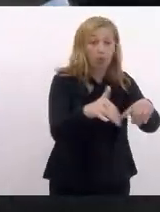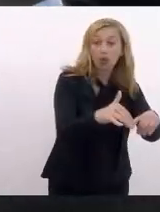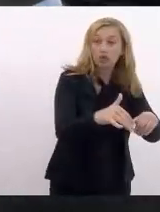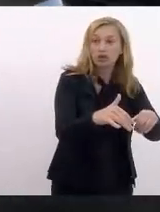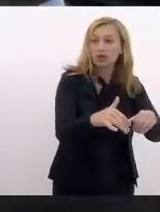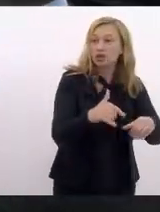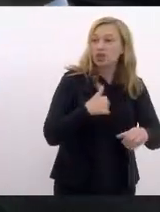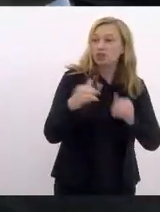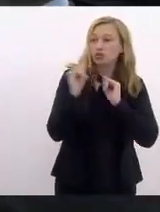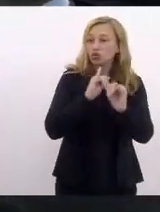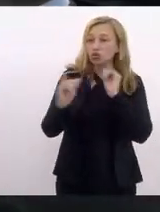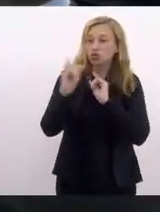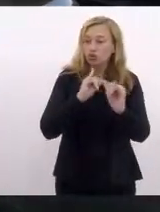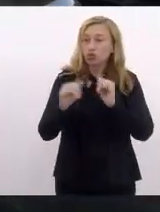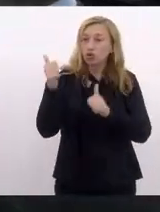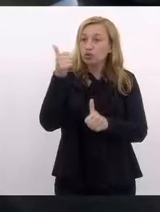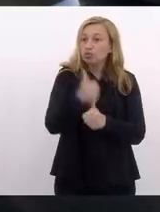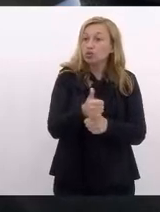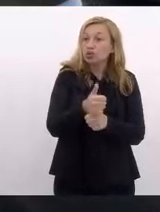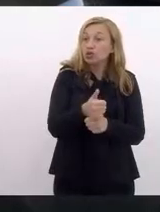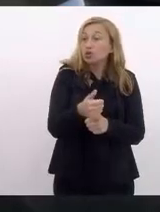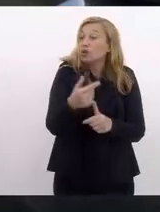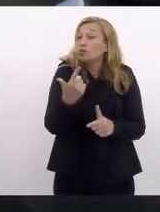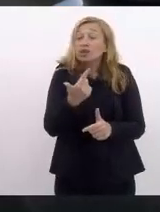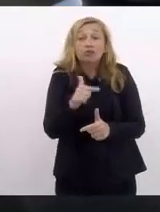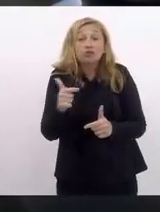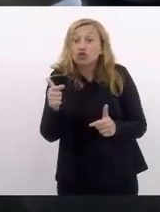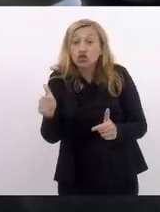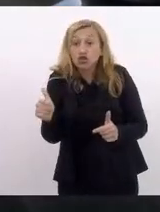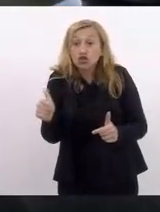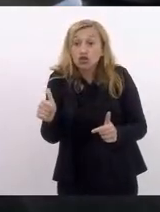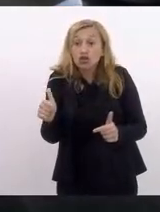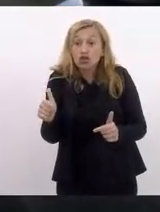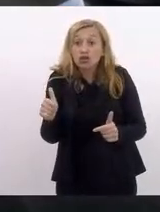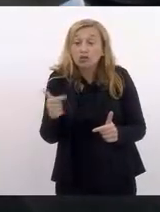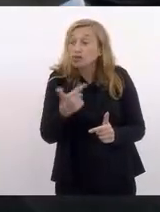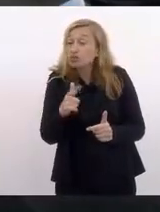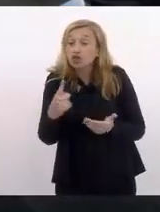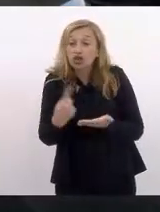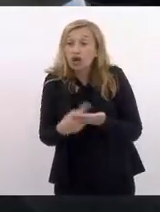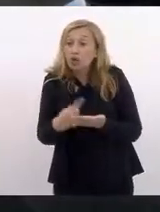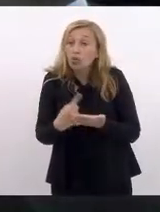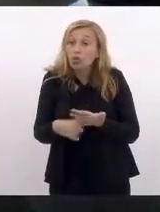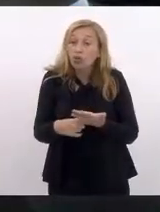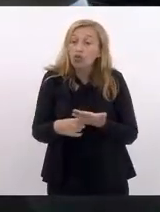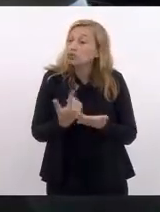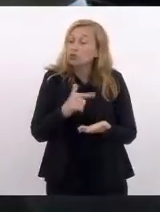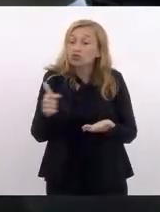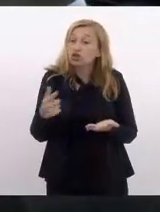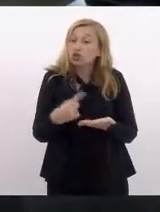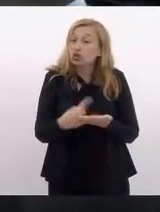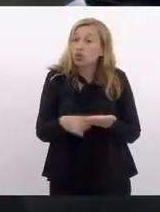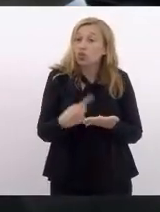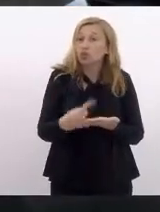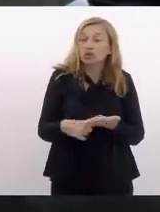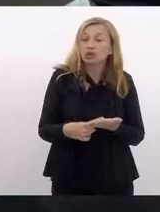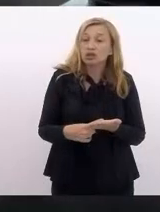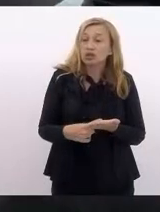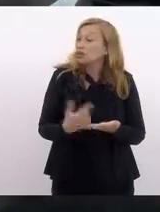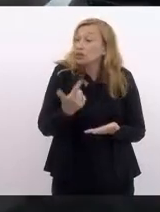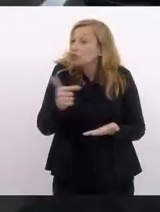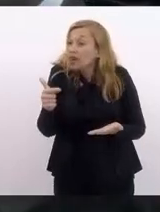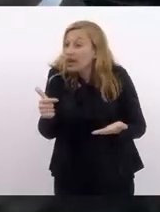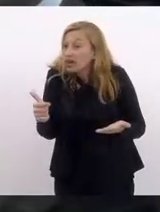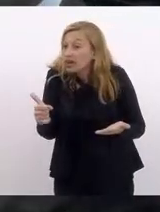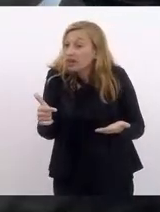eu não divulguei o subjetivo porque ele não existia porque não havia acordo ainda não havia não